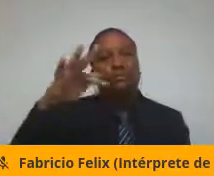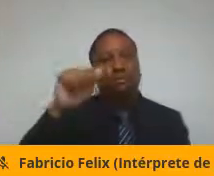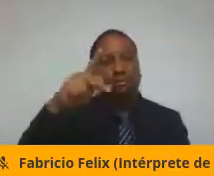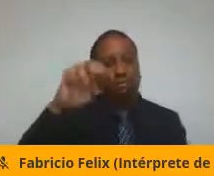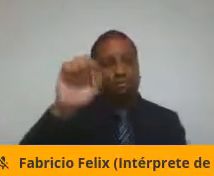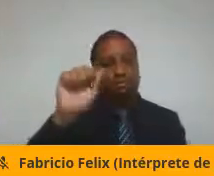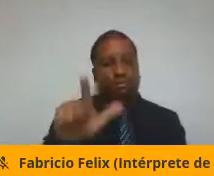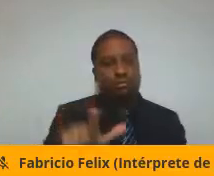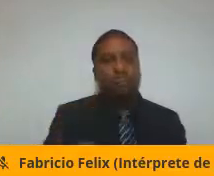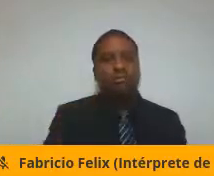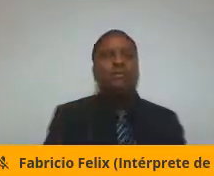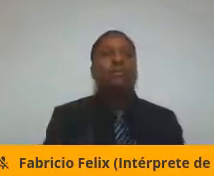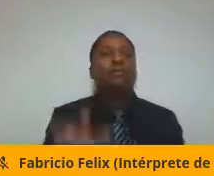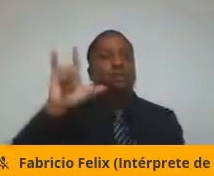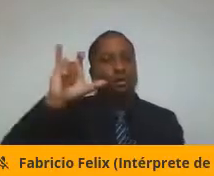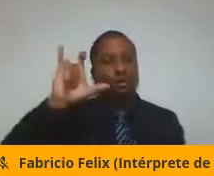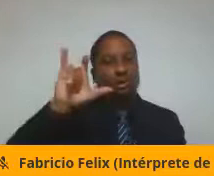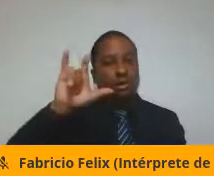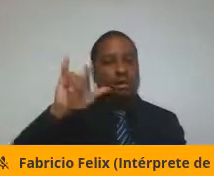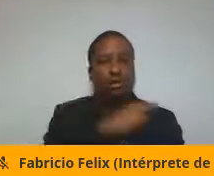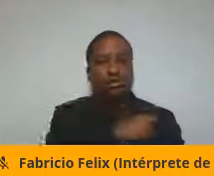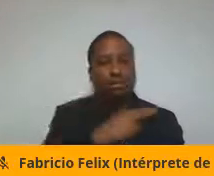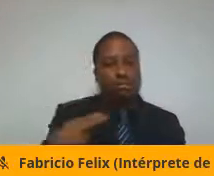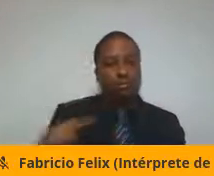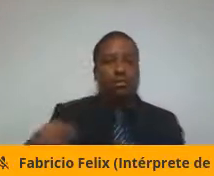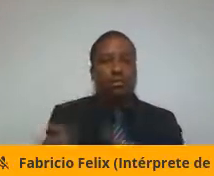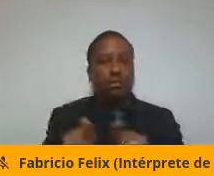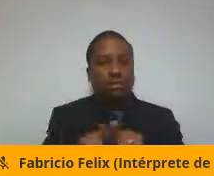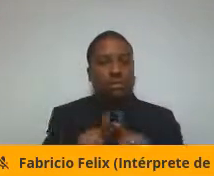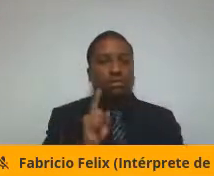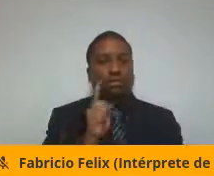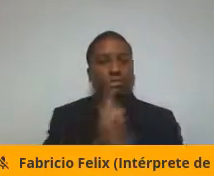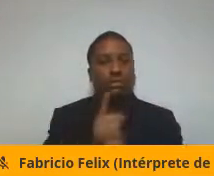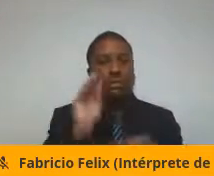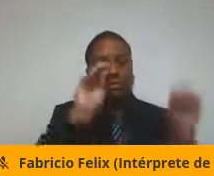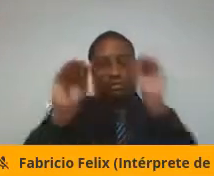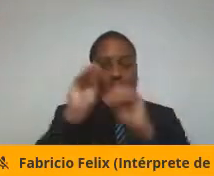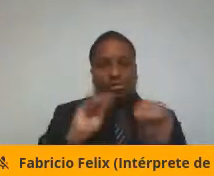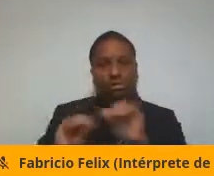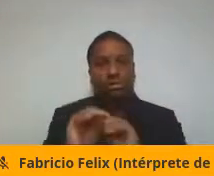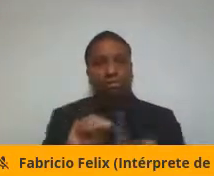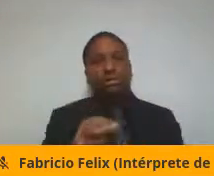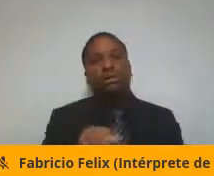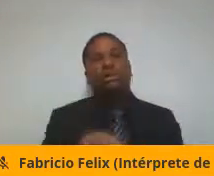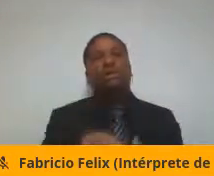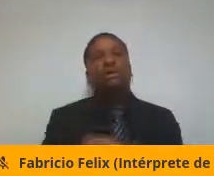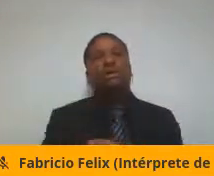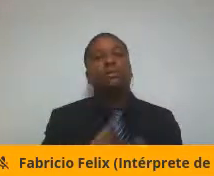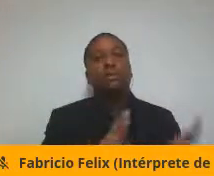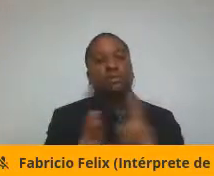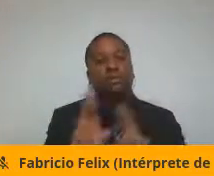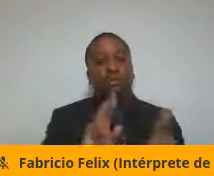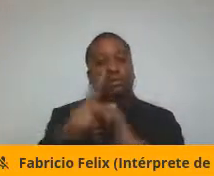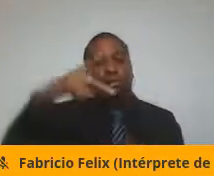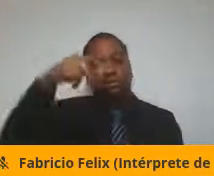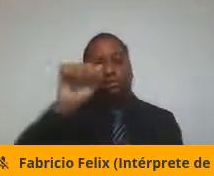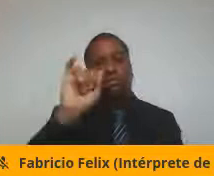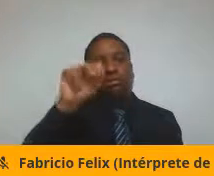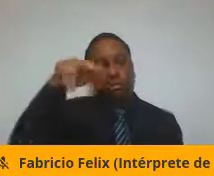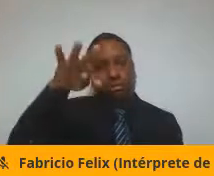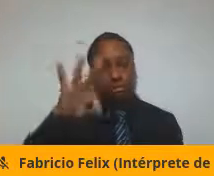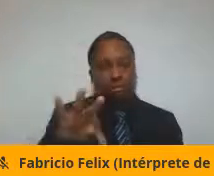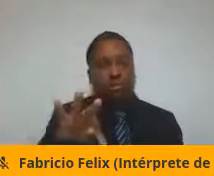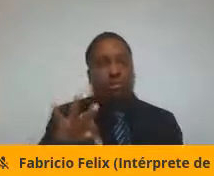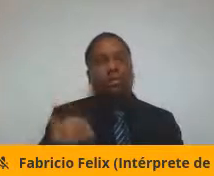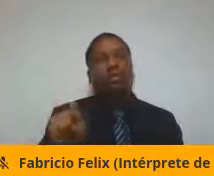No Instagram da Uncisal, vocês vão encontrar também as postagens relativas ao Pint. Então, lá vocês também vão